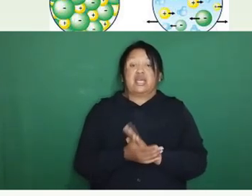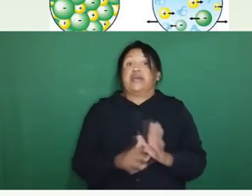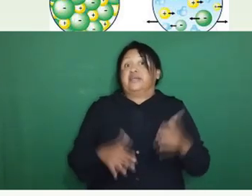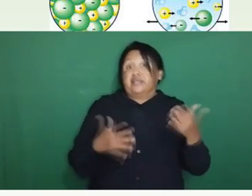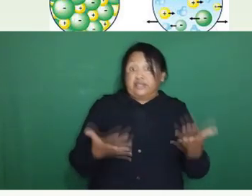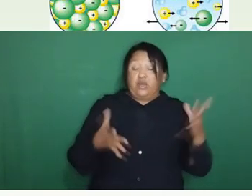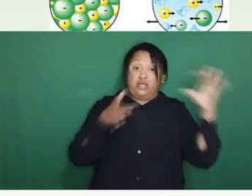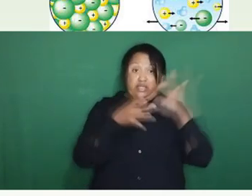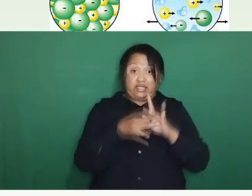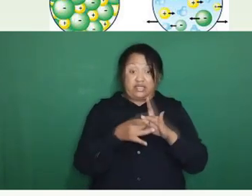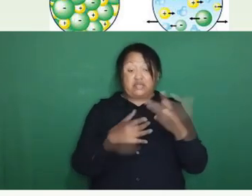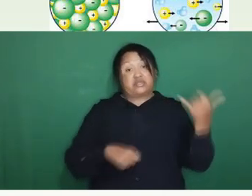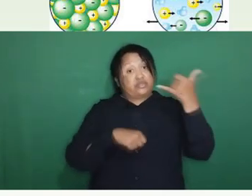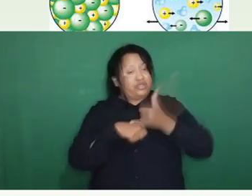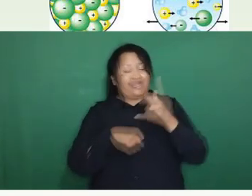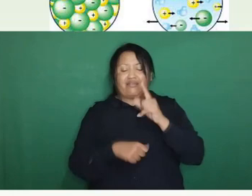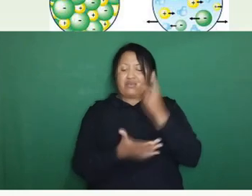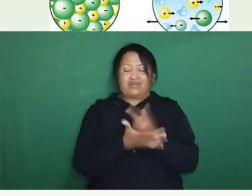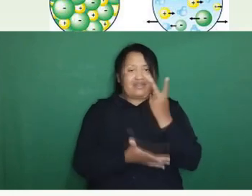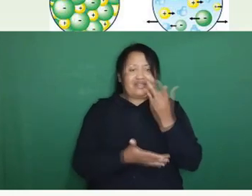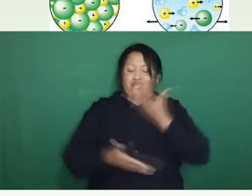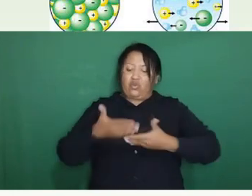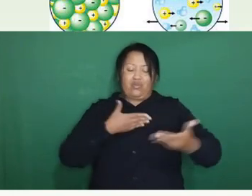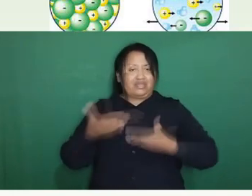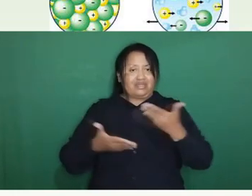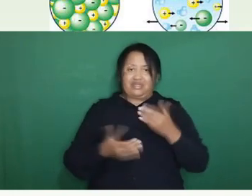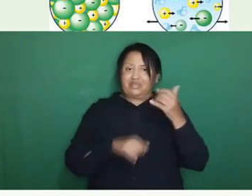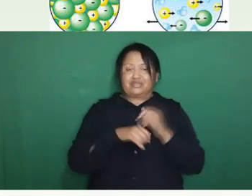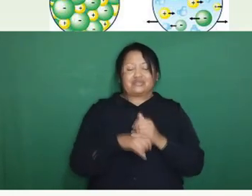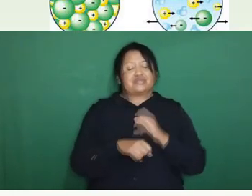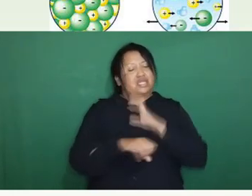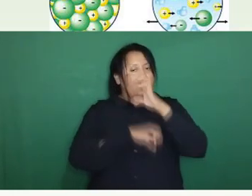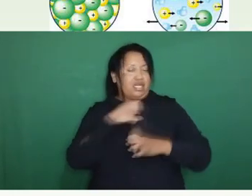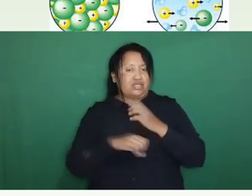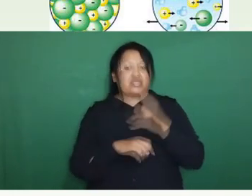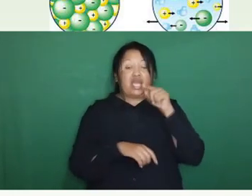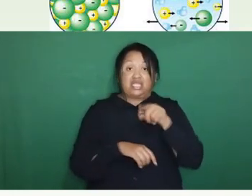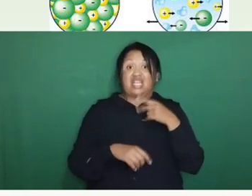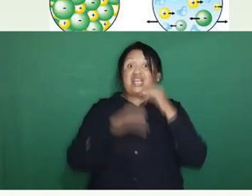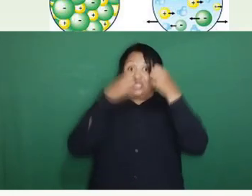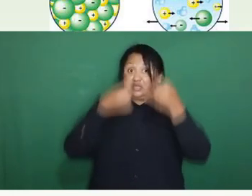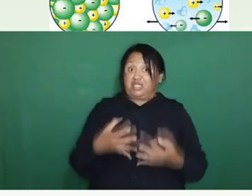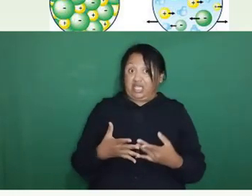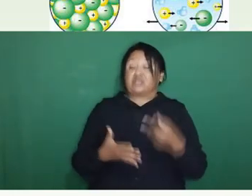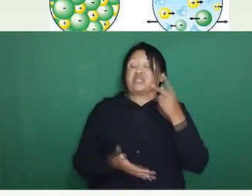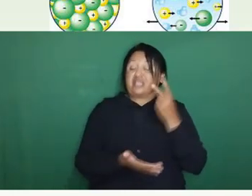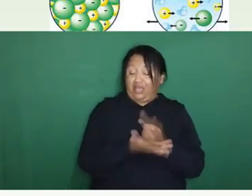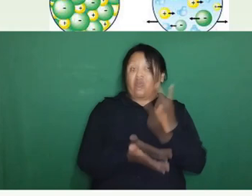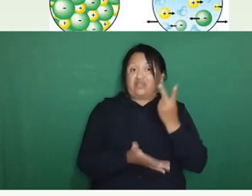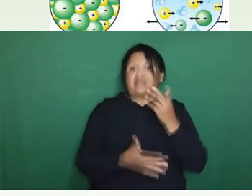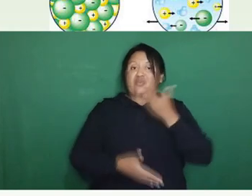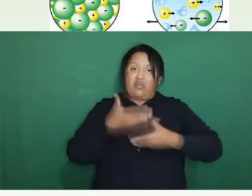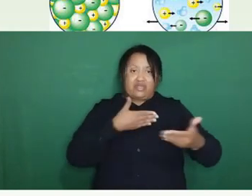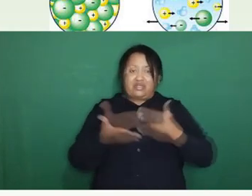ela não ocorre através do compartilhamento elétrons Tá certo e aquele tá dizendo que ocorre através do compartilhamento então